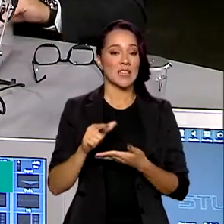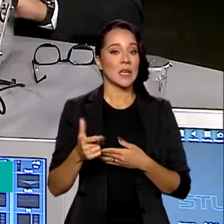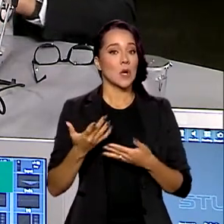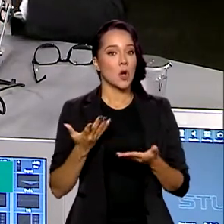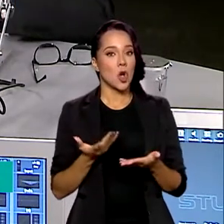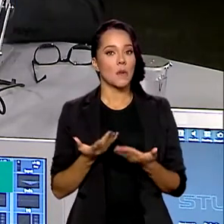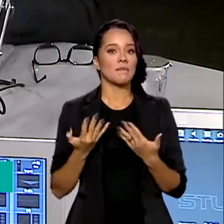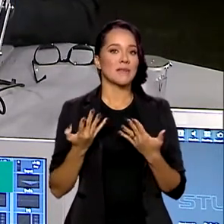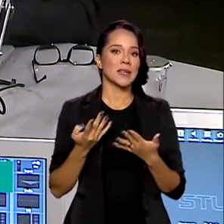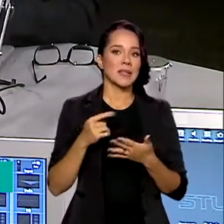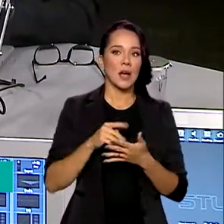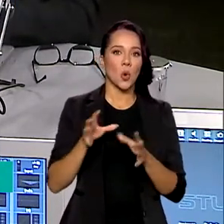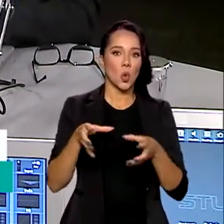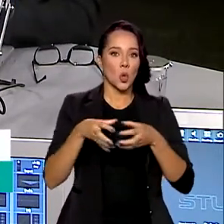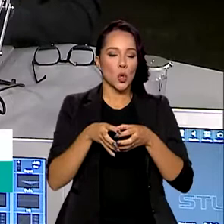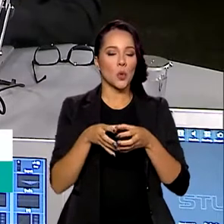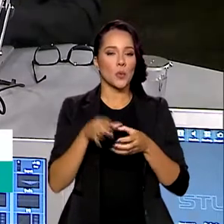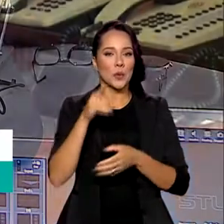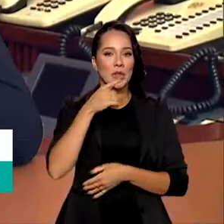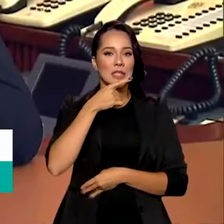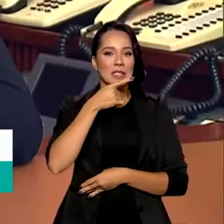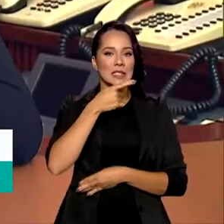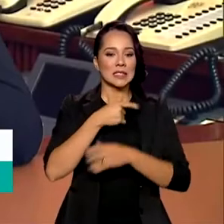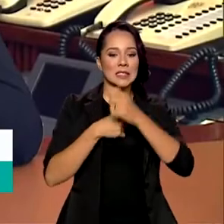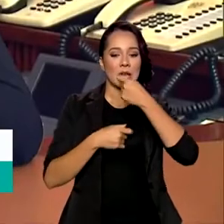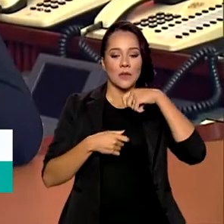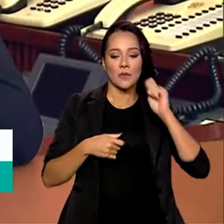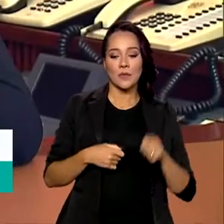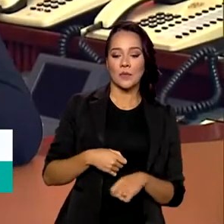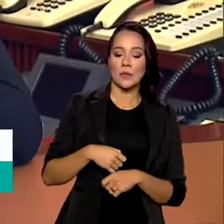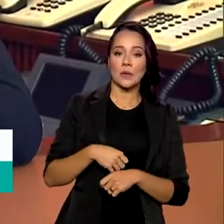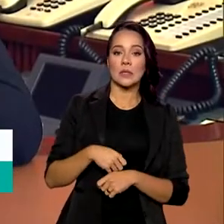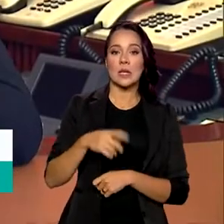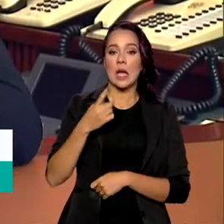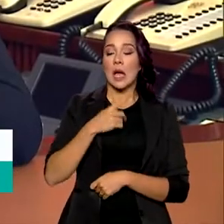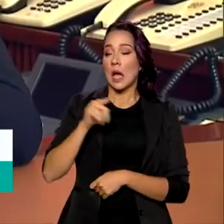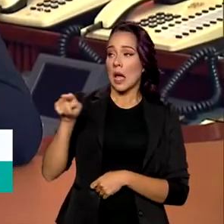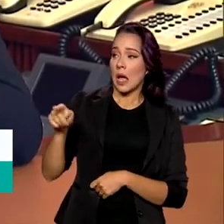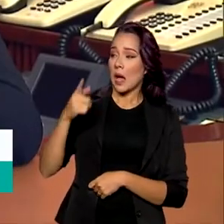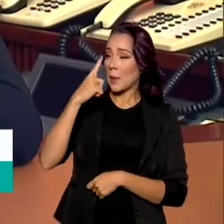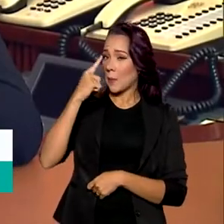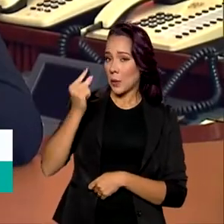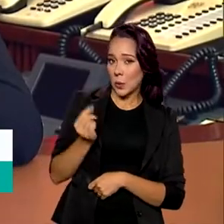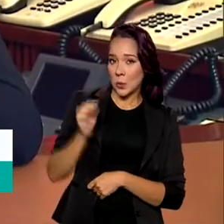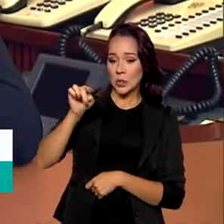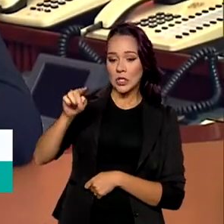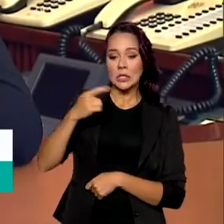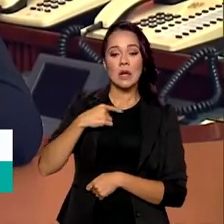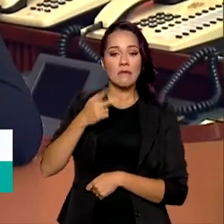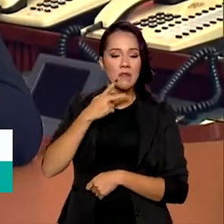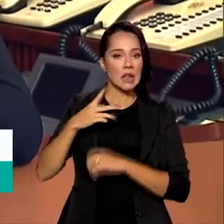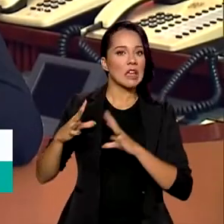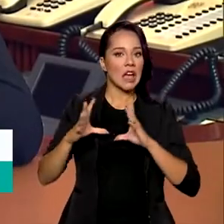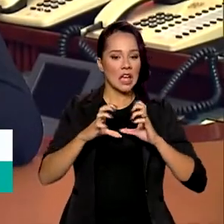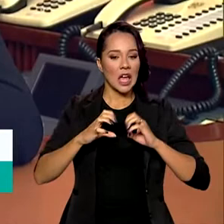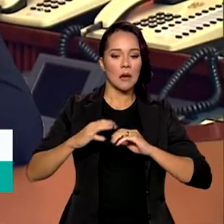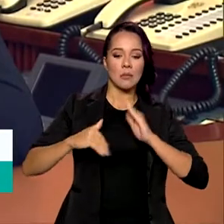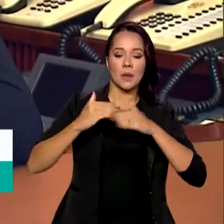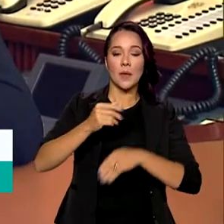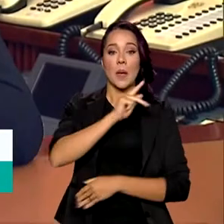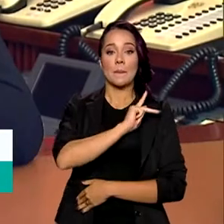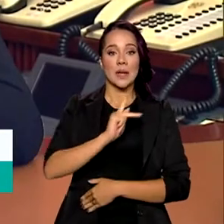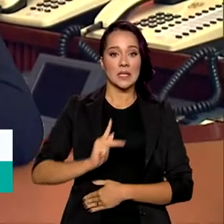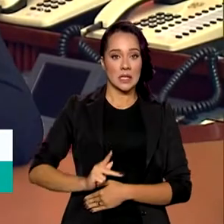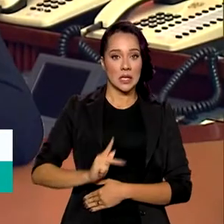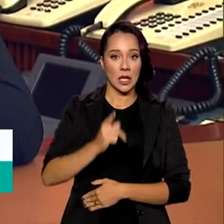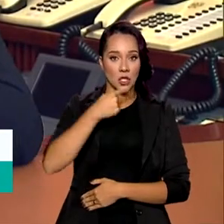contra-ofensiva das forças de Kiev Vladimir Putin aposta na escalada do conflito o presidente russo anunciou